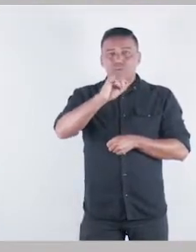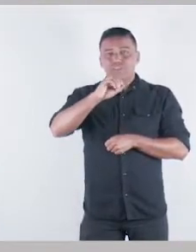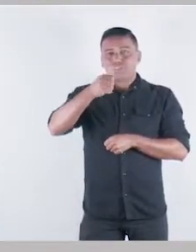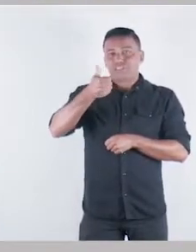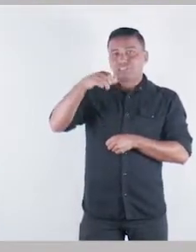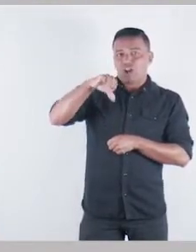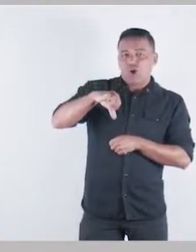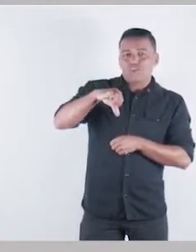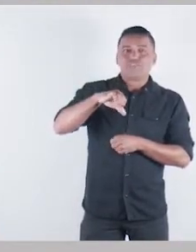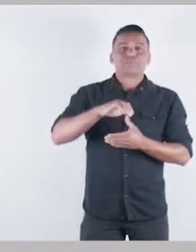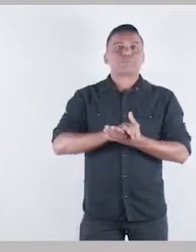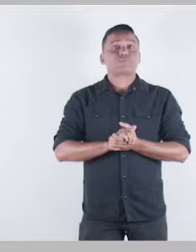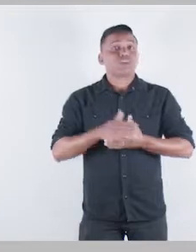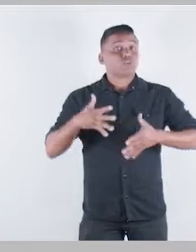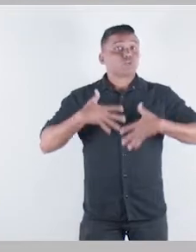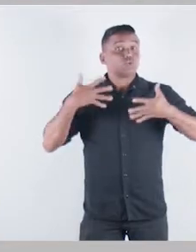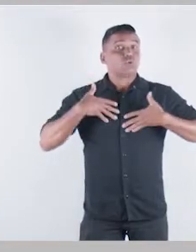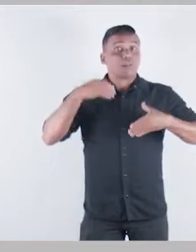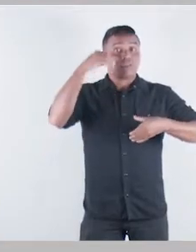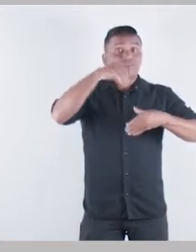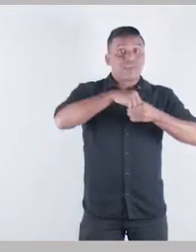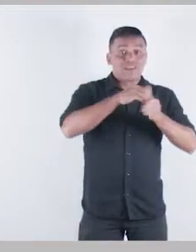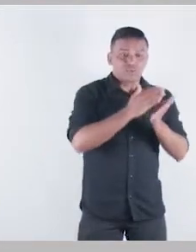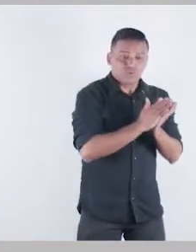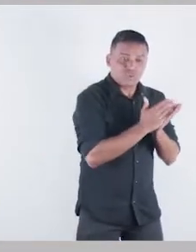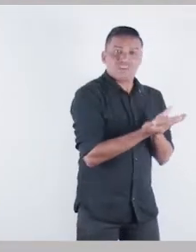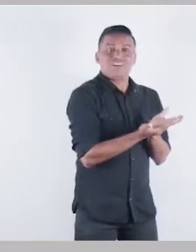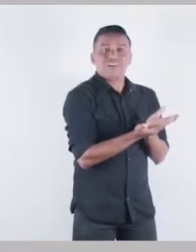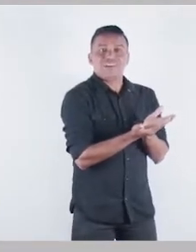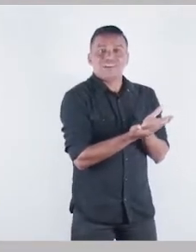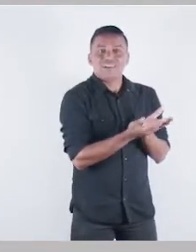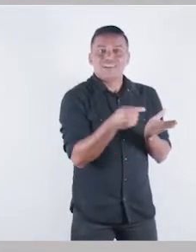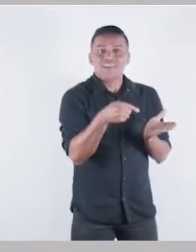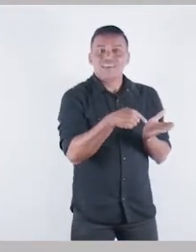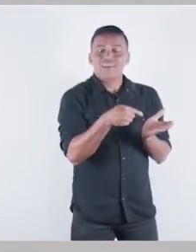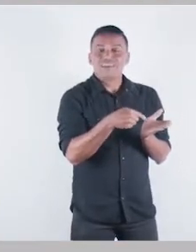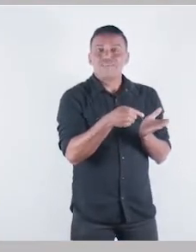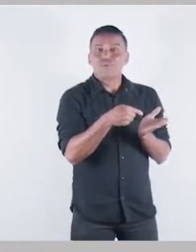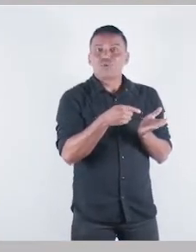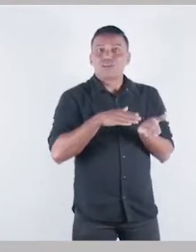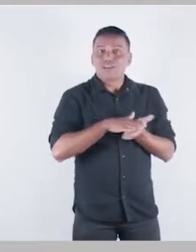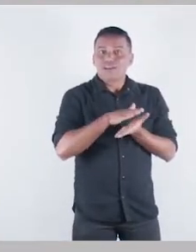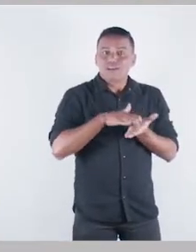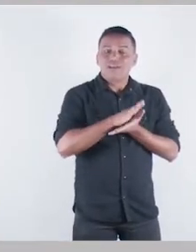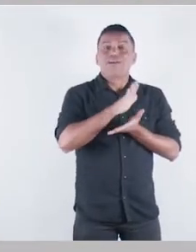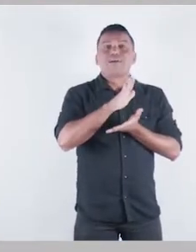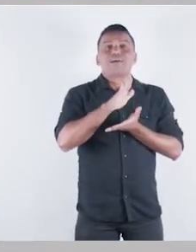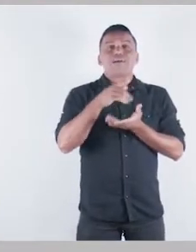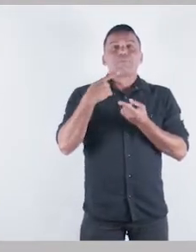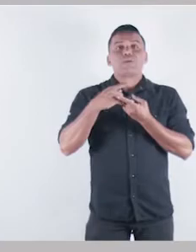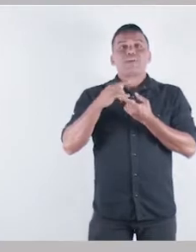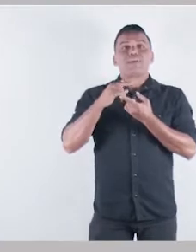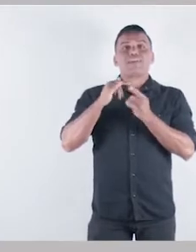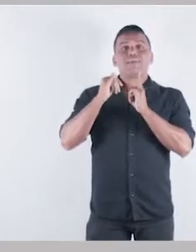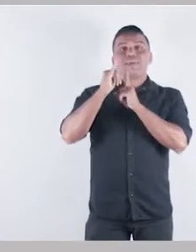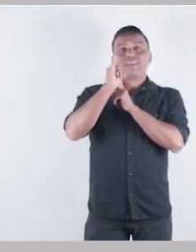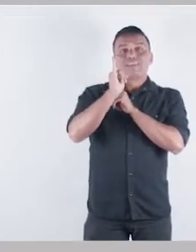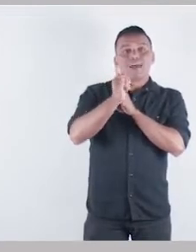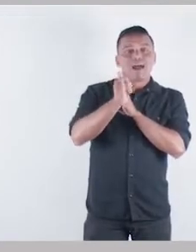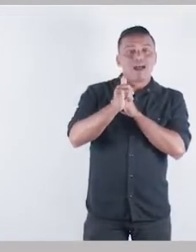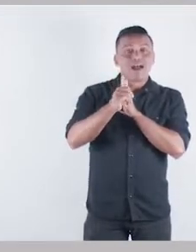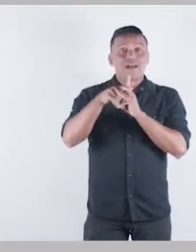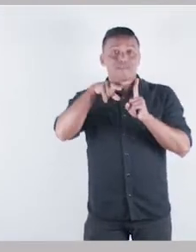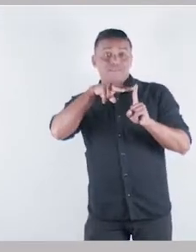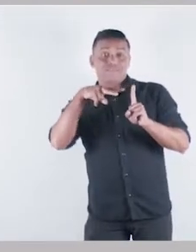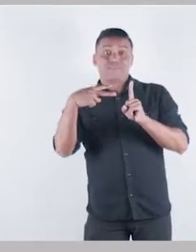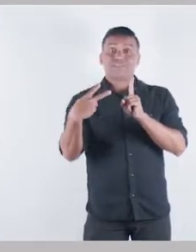o surpreendente desse livro, e por que eu lancei esse livro? Primeiro, porque ele narra um pouco a nossa visão da história.